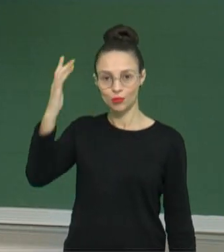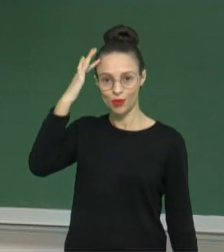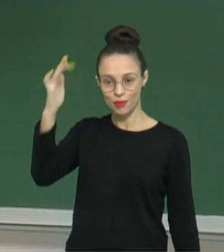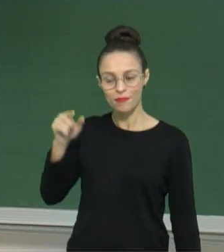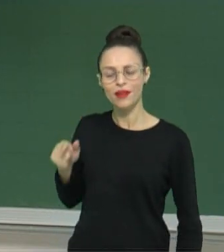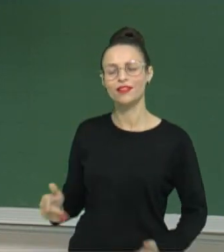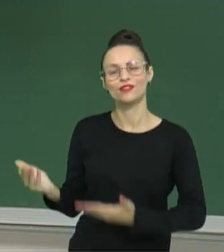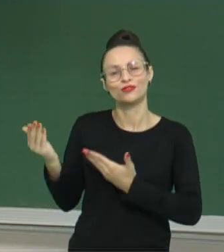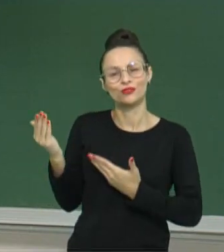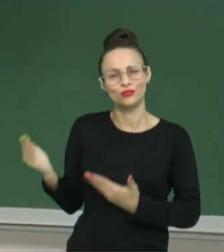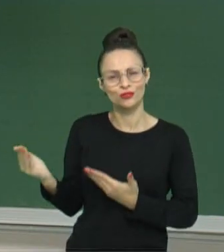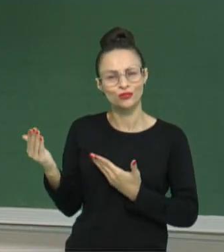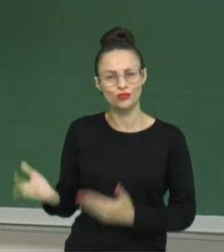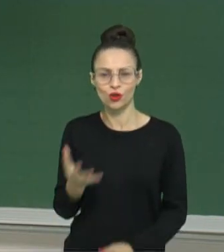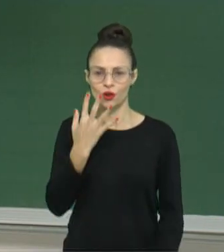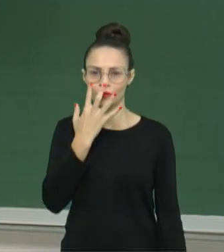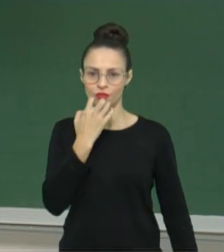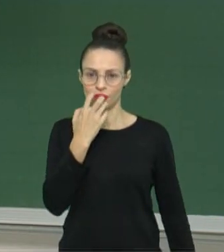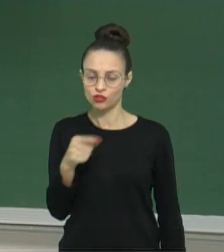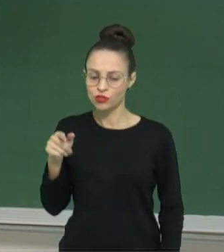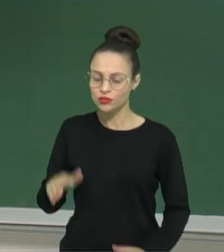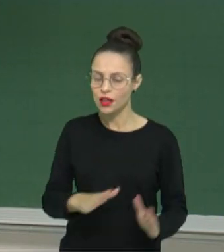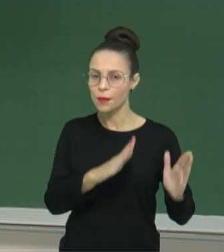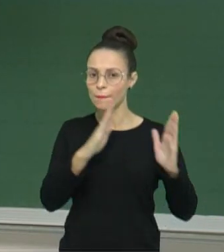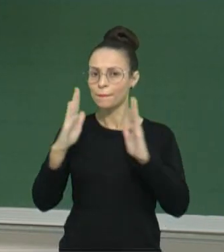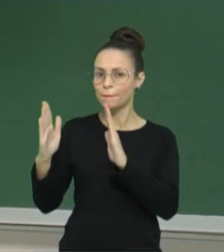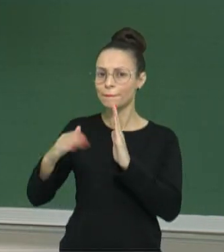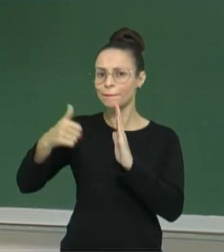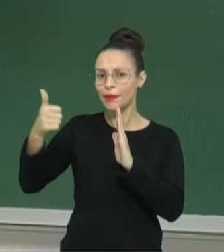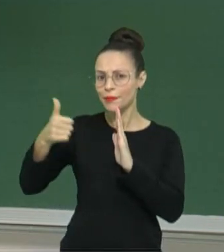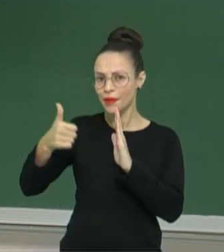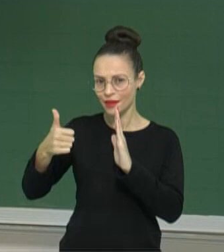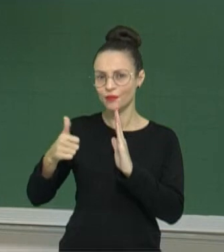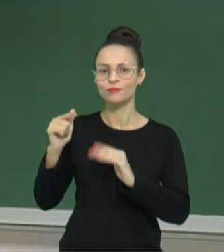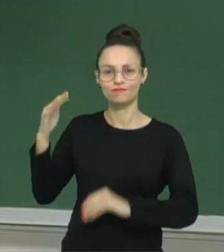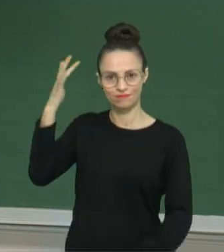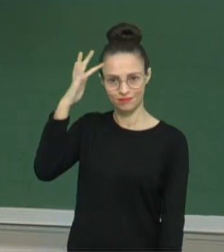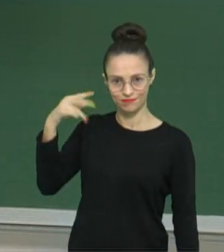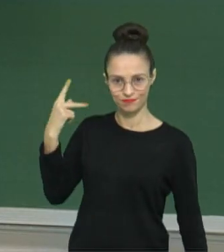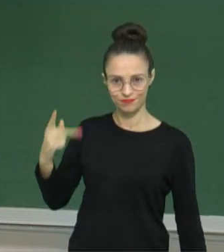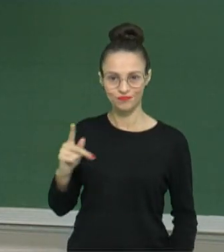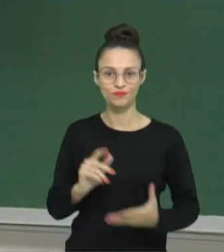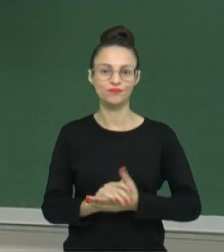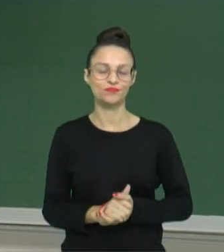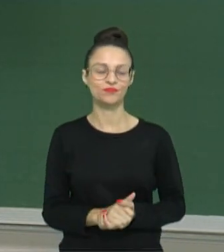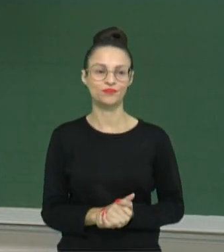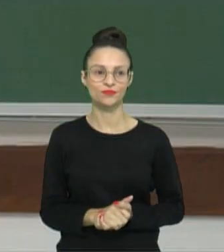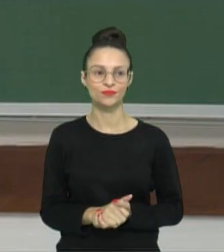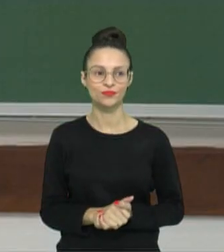jovem Nietzsche. Vamos focar nesta primeira etapa do pensamento dele.